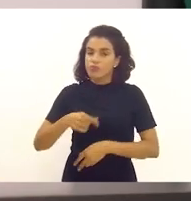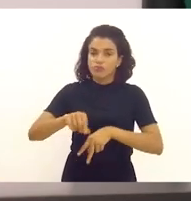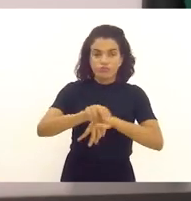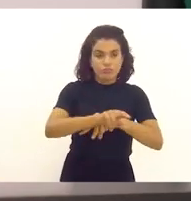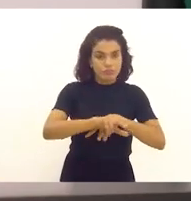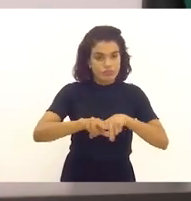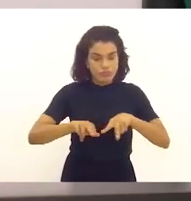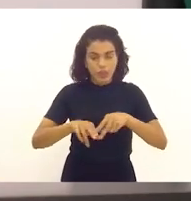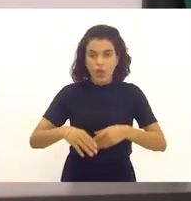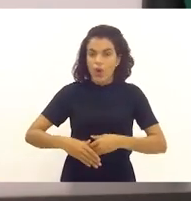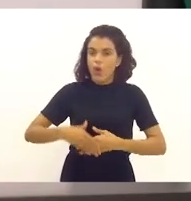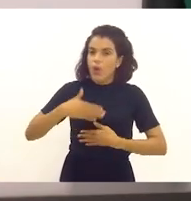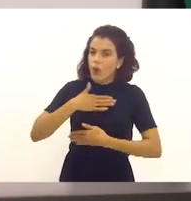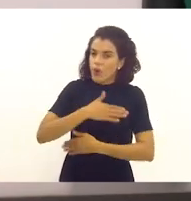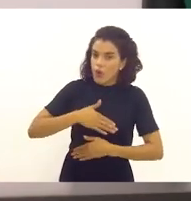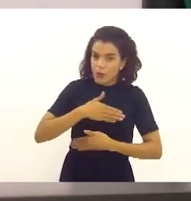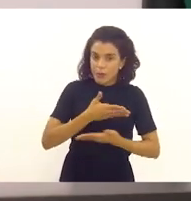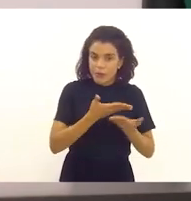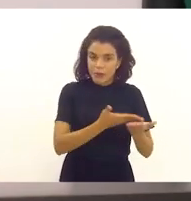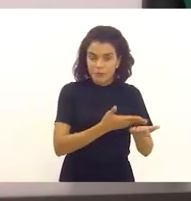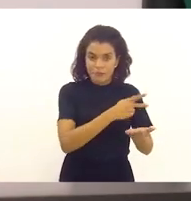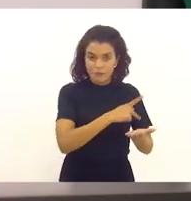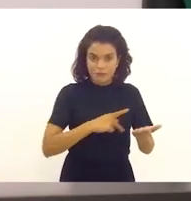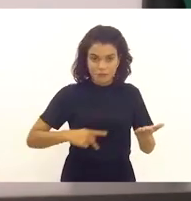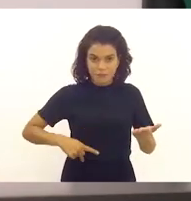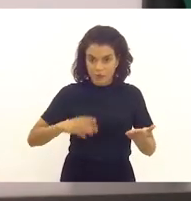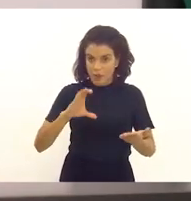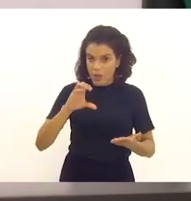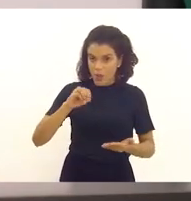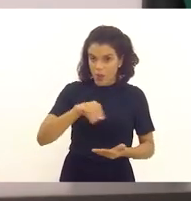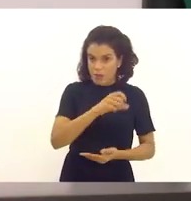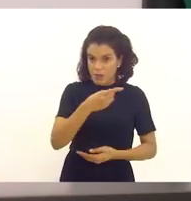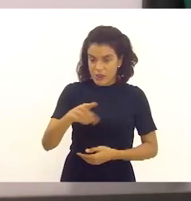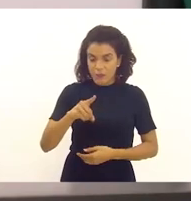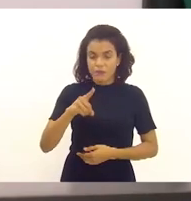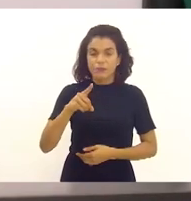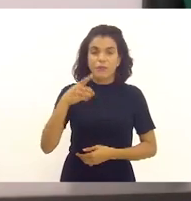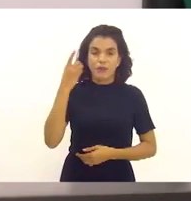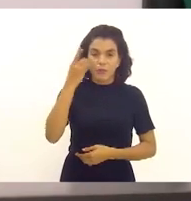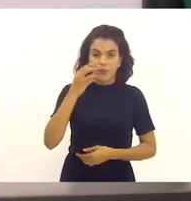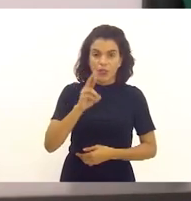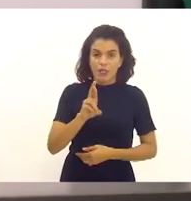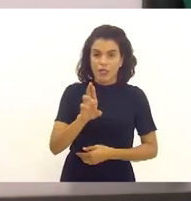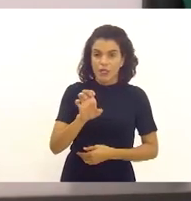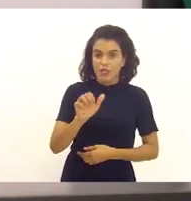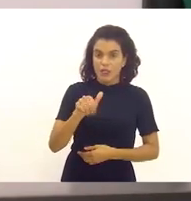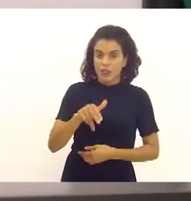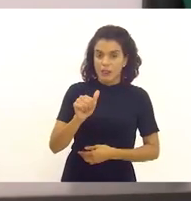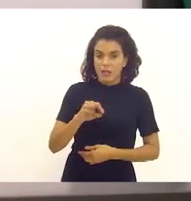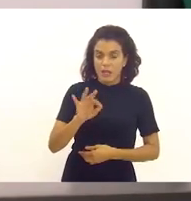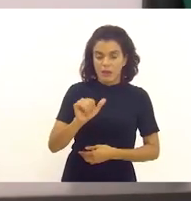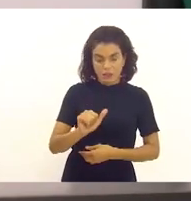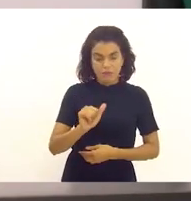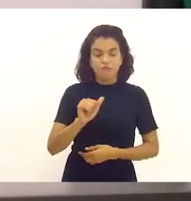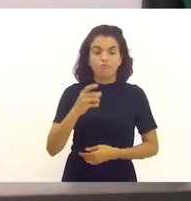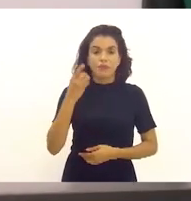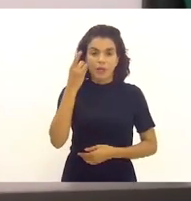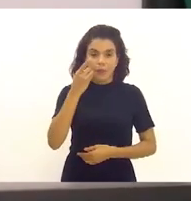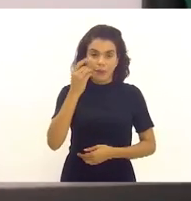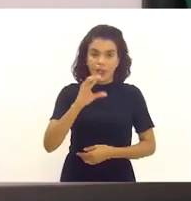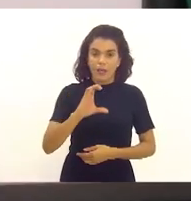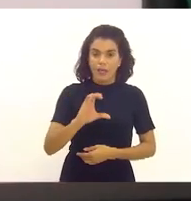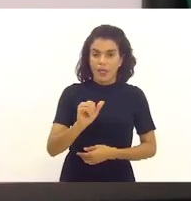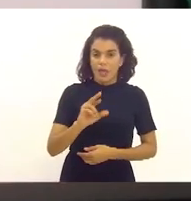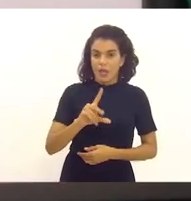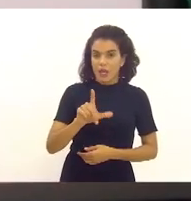cumprimento a presidente da Comissão da mulher deputada Renata Souza cumprimenta deputada Carla